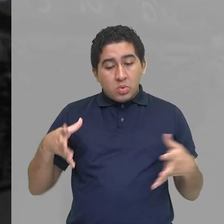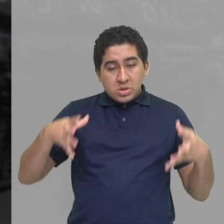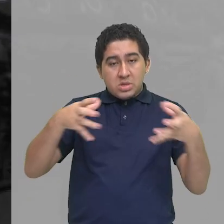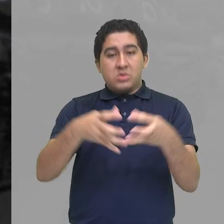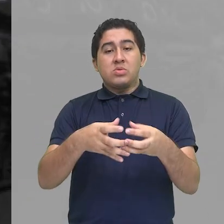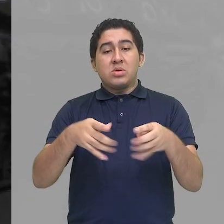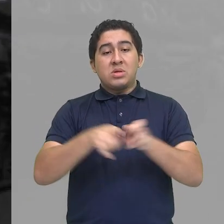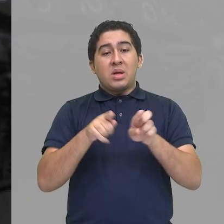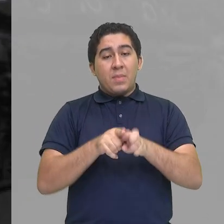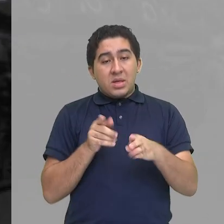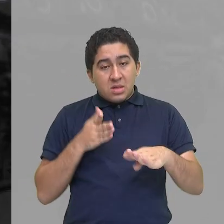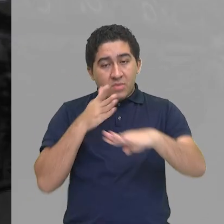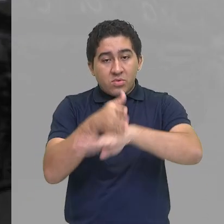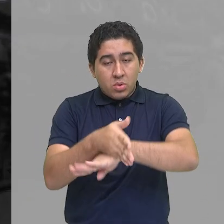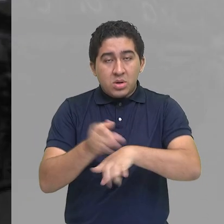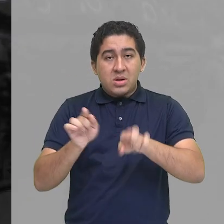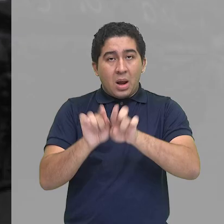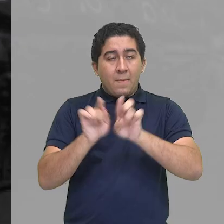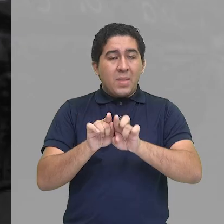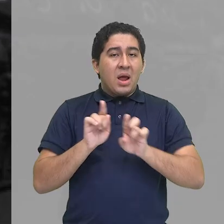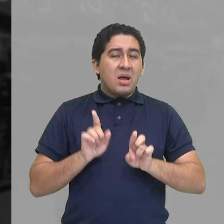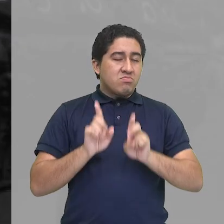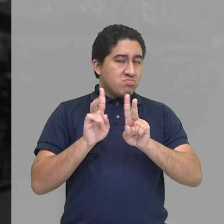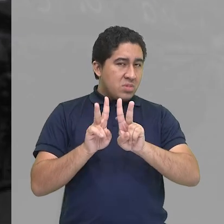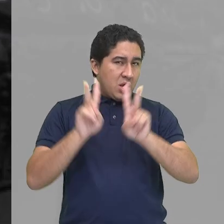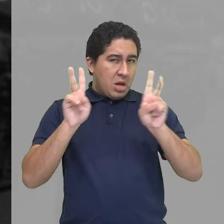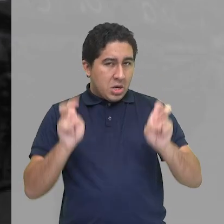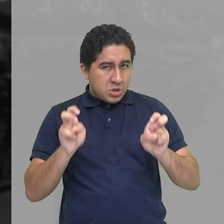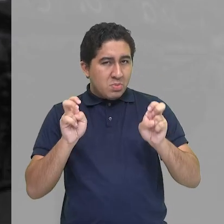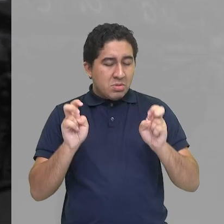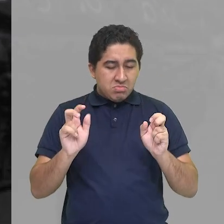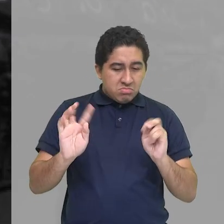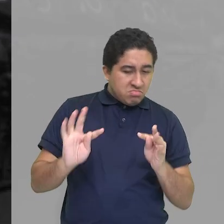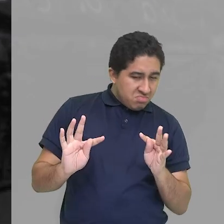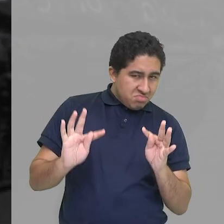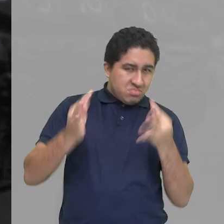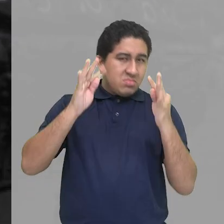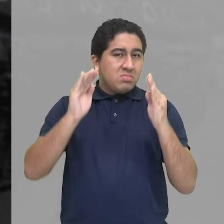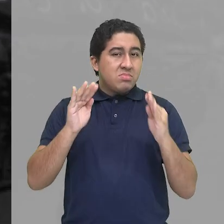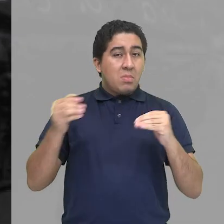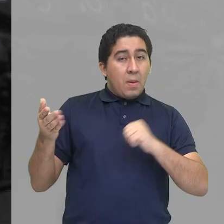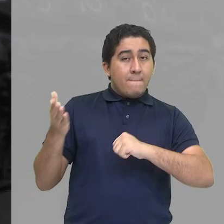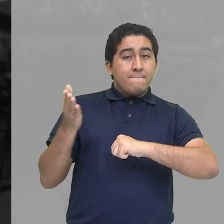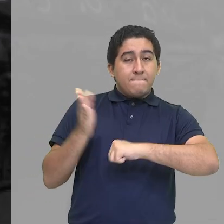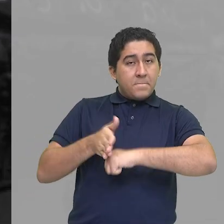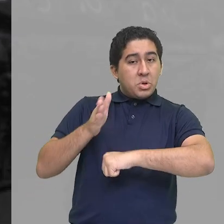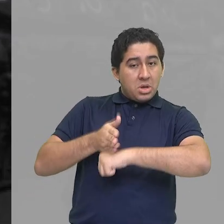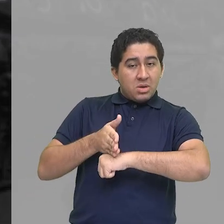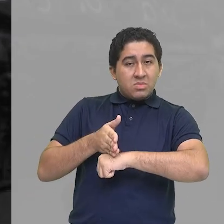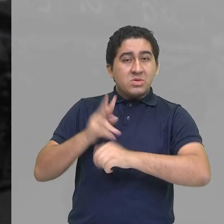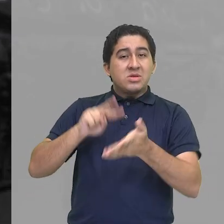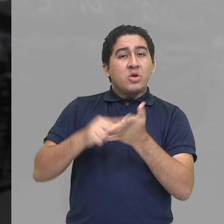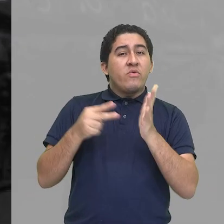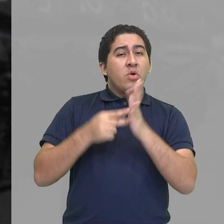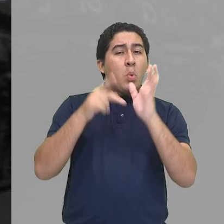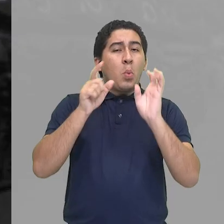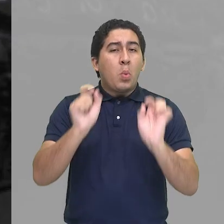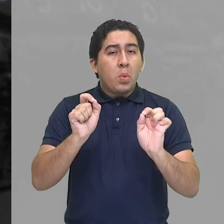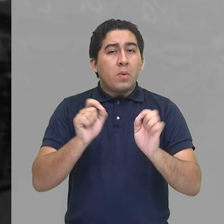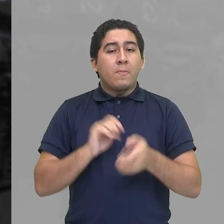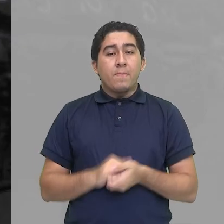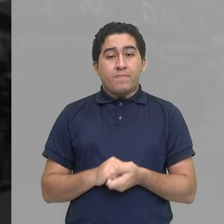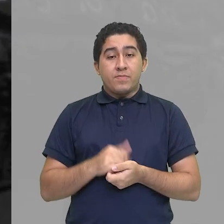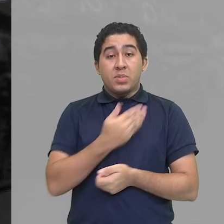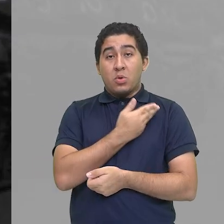centralizadora, interventora e modernizadora, entre aspas. O que isso significa? Quer saber, gente? Sabe o que isso significa, gente?